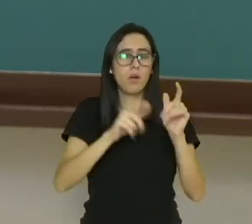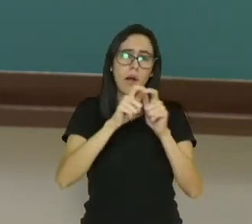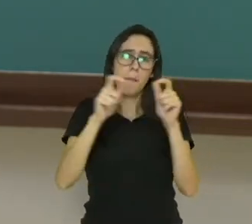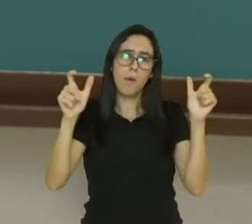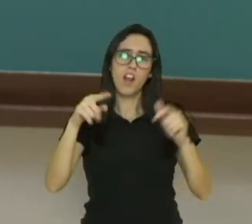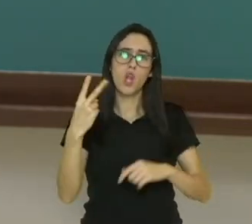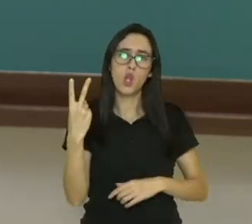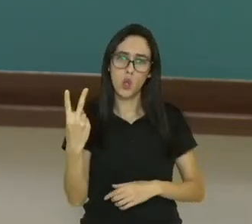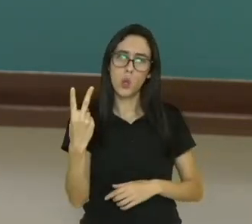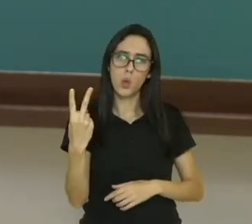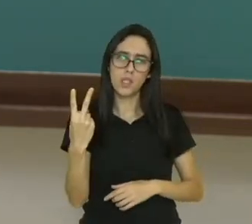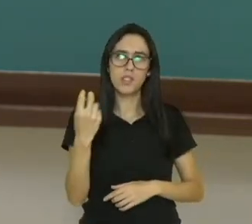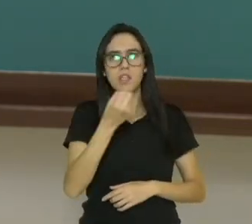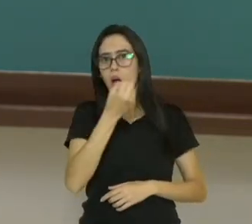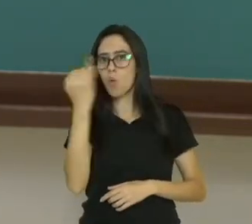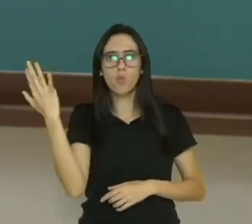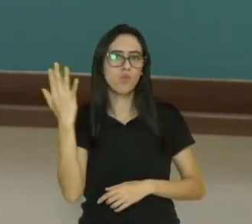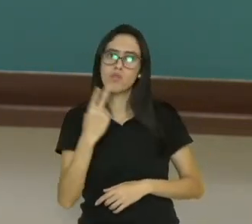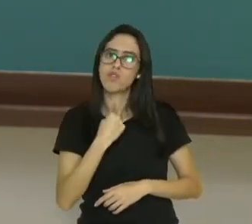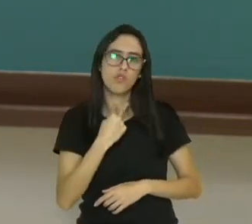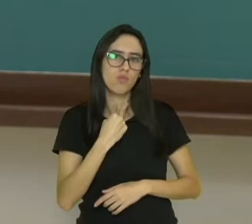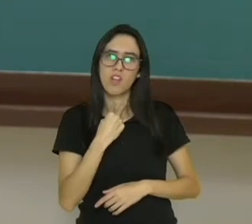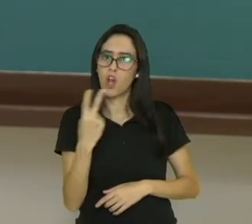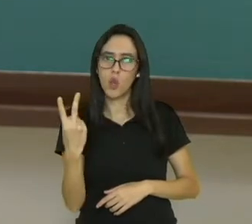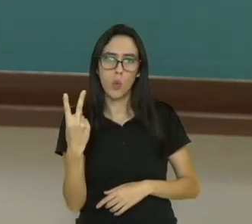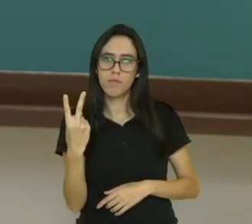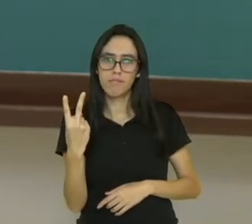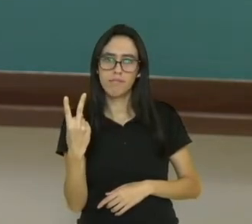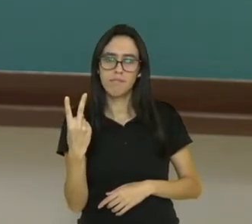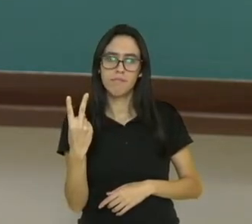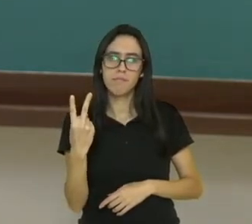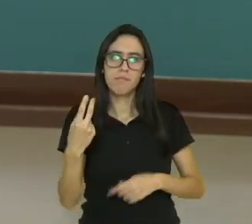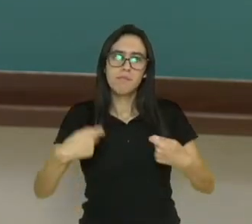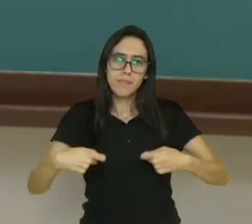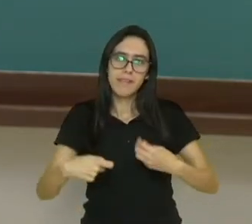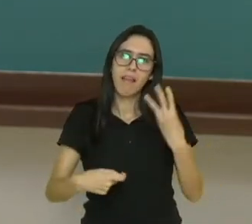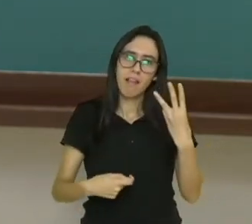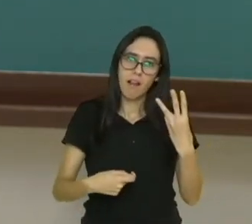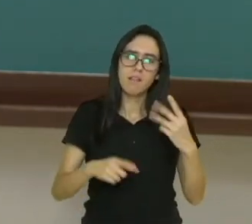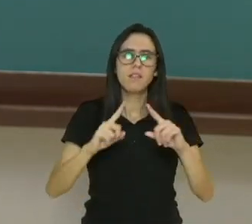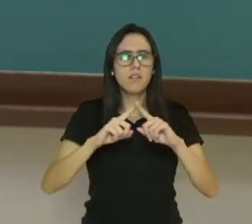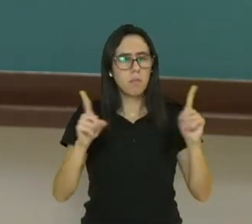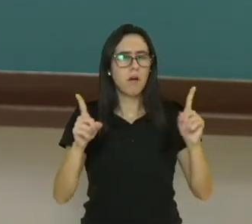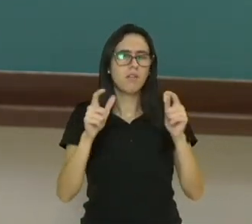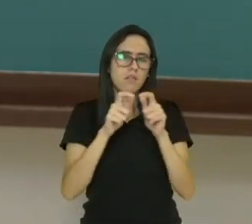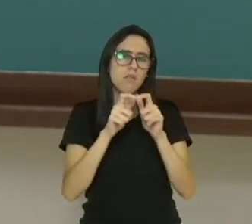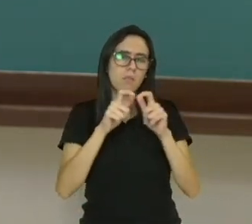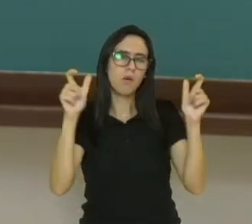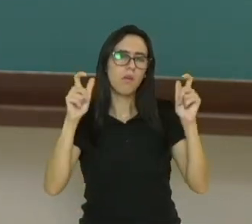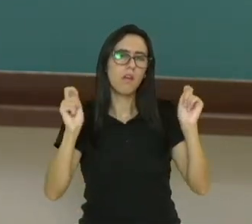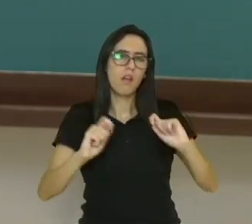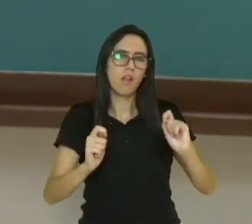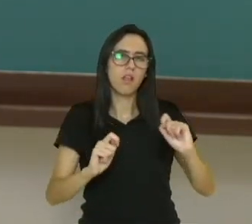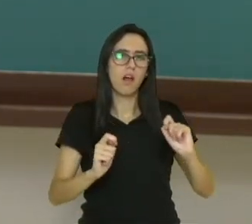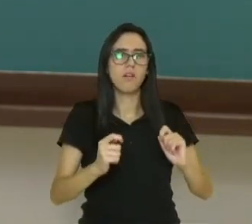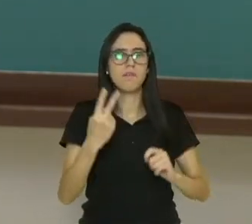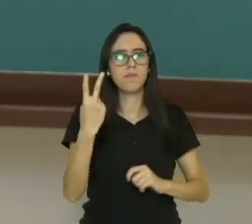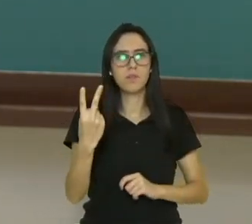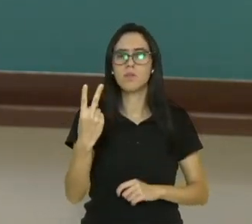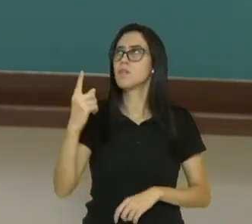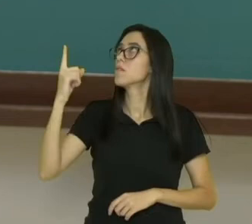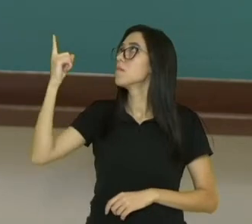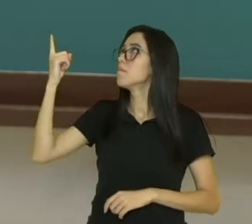né? Normalmente, tem vezes que eu não consigo começar dividindo por 2, mas geralmente tem um número par aqui dentro que eu consigo dividir por 2.